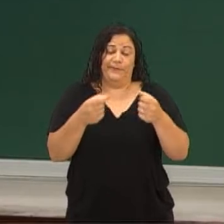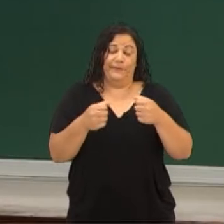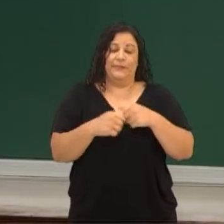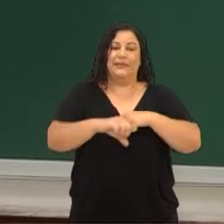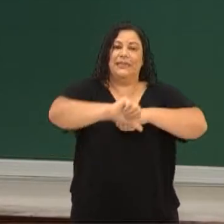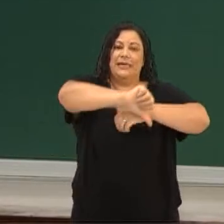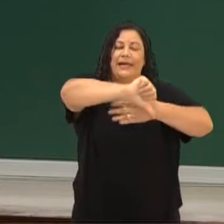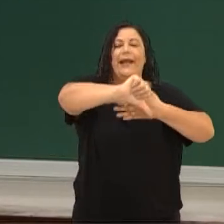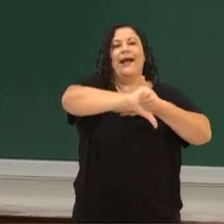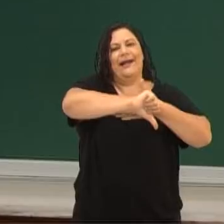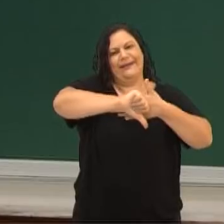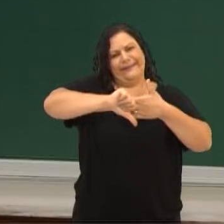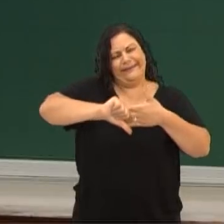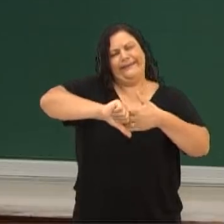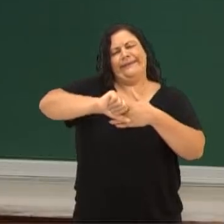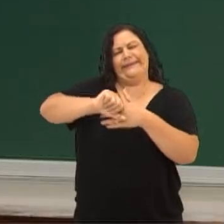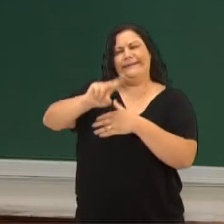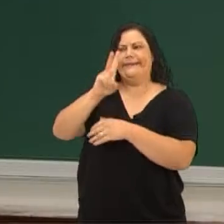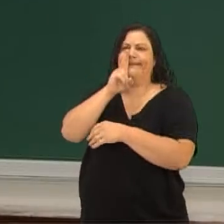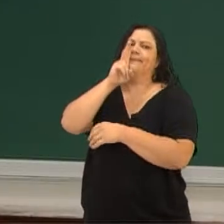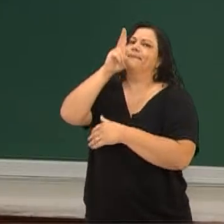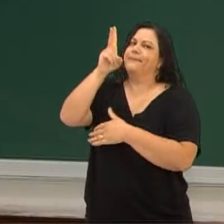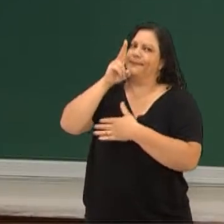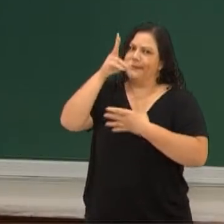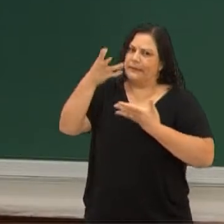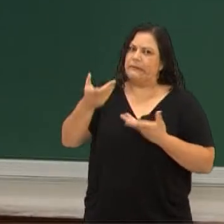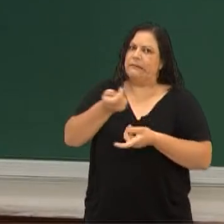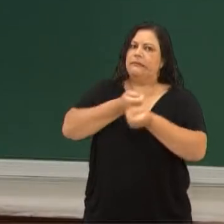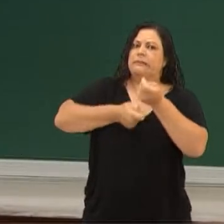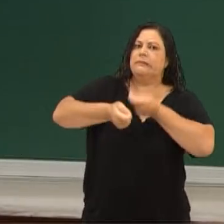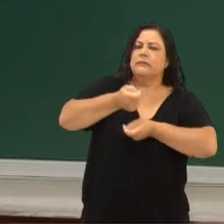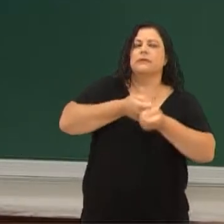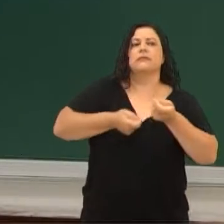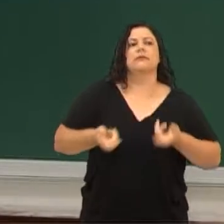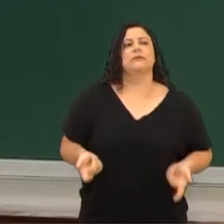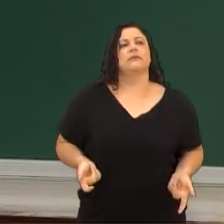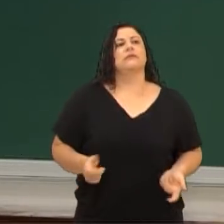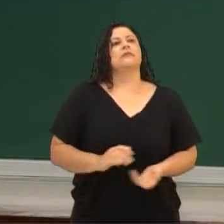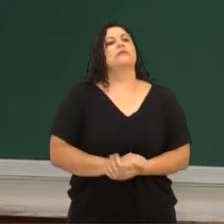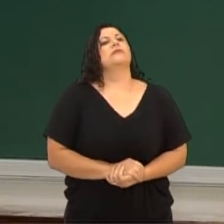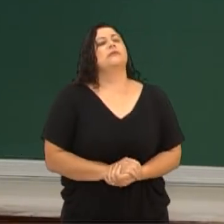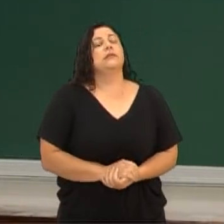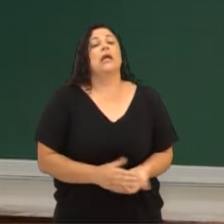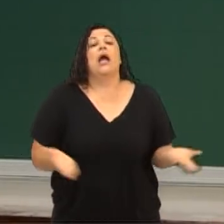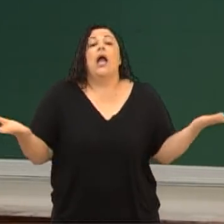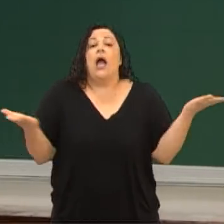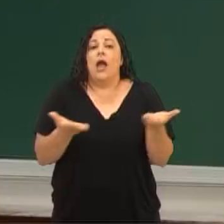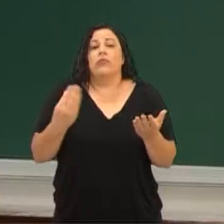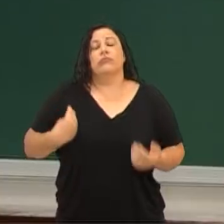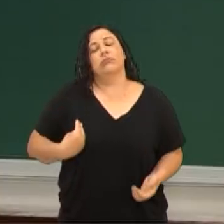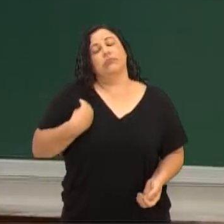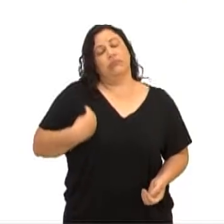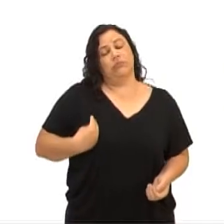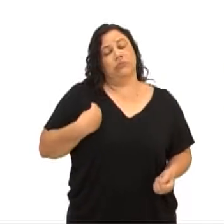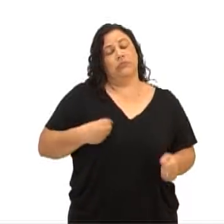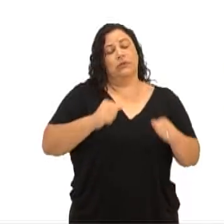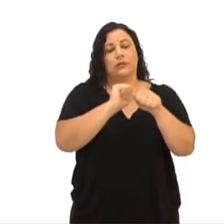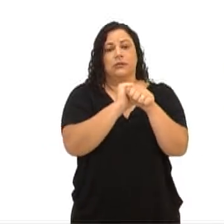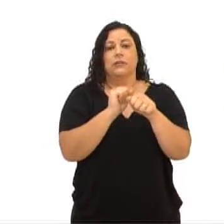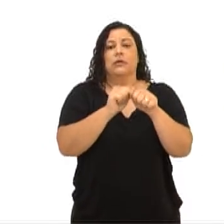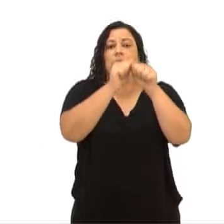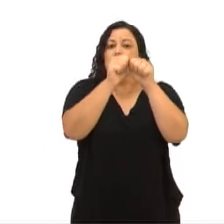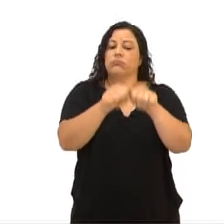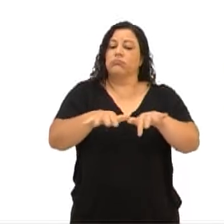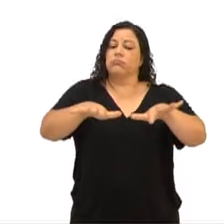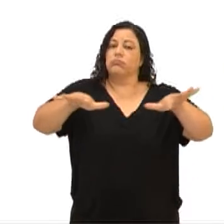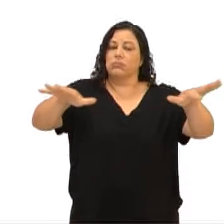econômico. E aí, chegando ao que nós estamos vivendo hoje, né? A pandemia, a África do Sul,